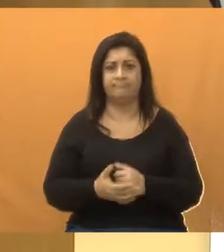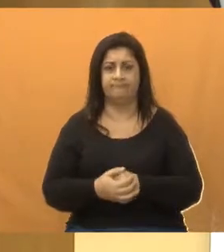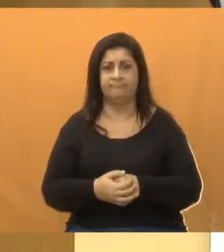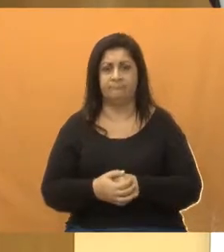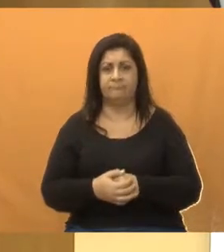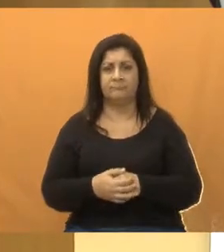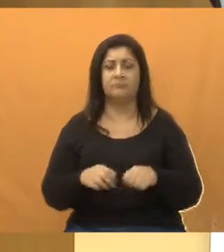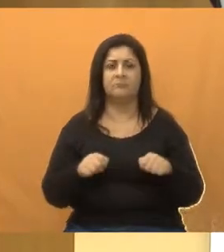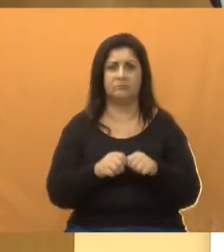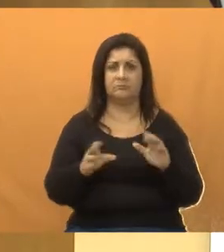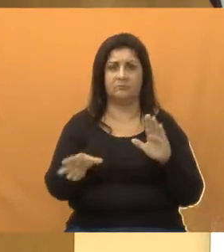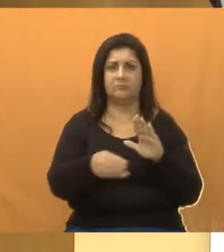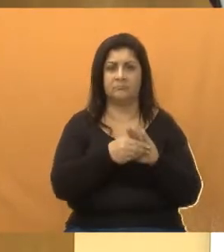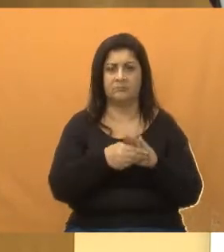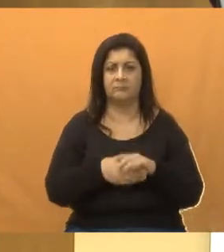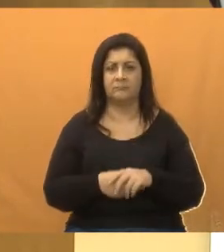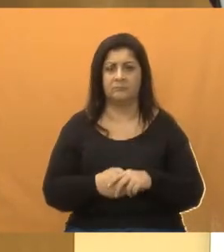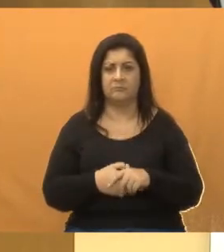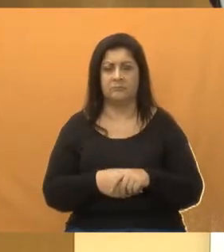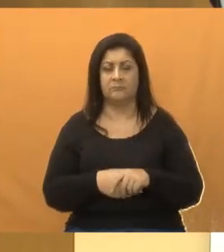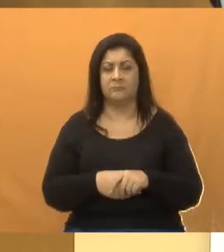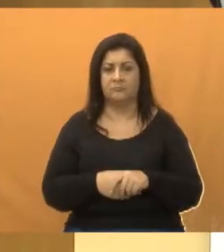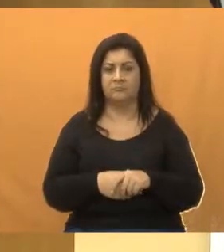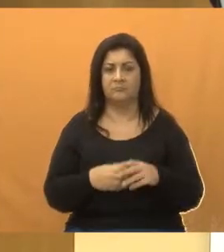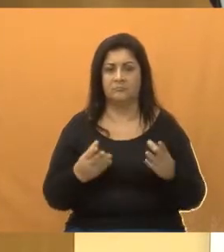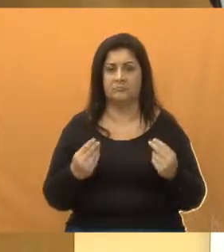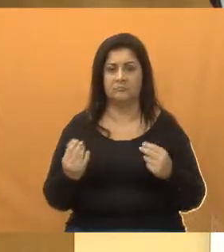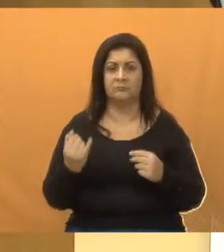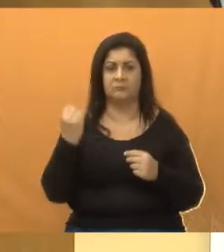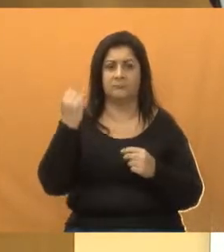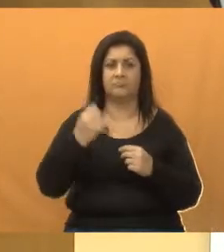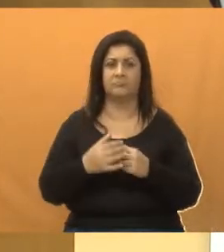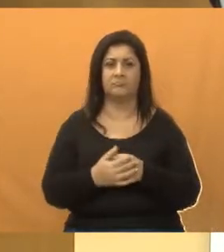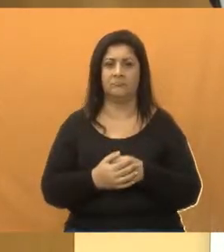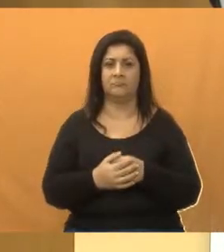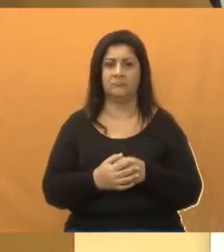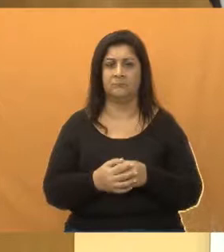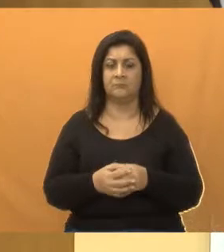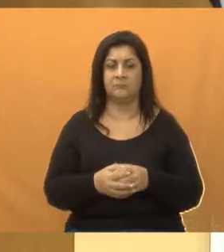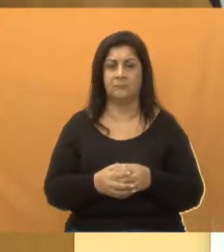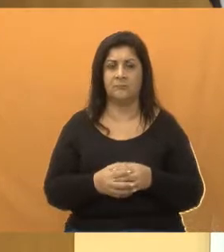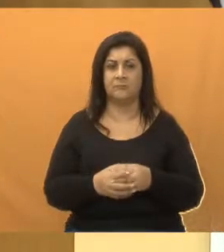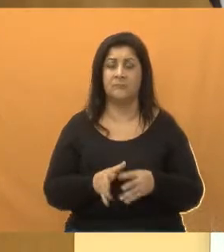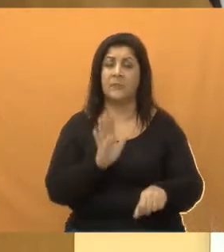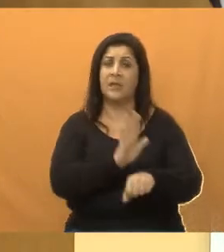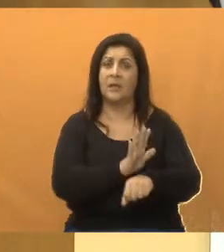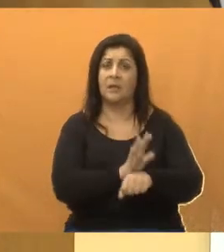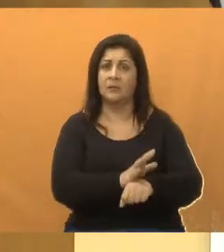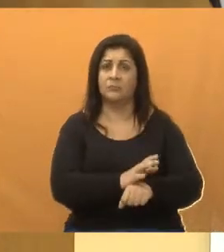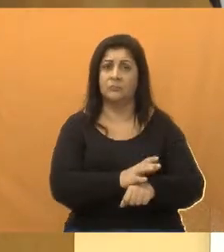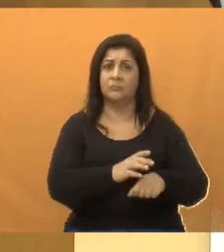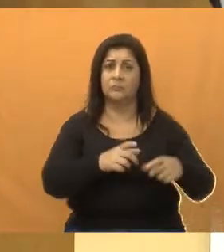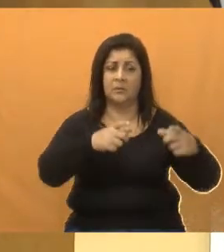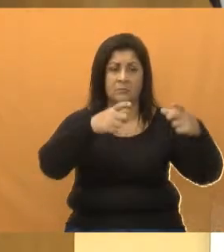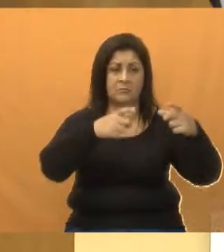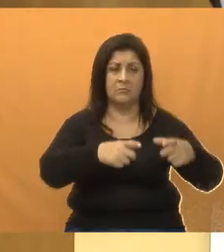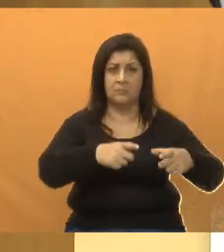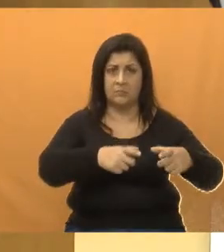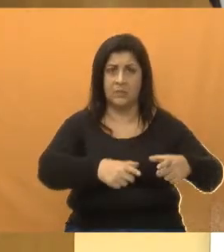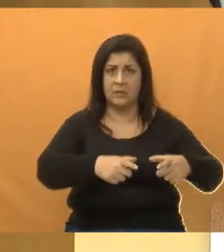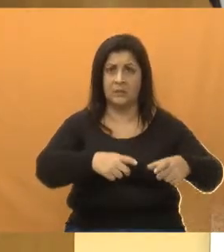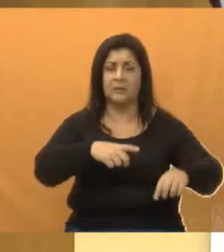colocamos essa emenda aqui, né, que é uma emenda importantíssima também, né, que contempla as entidades filantrópicas